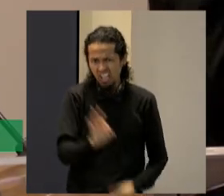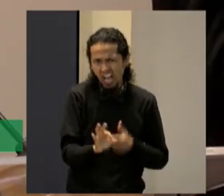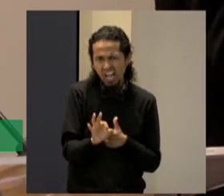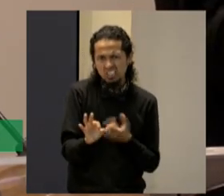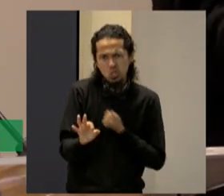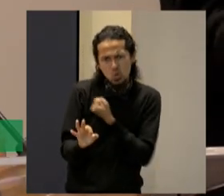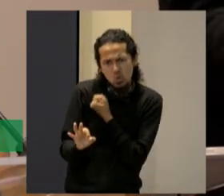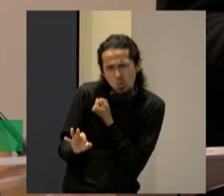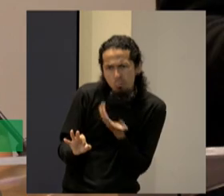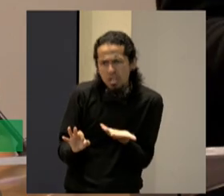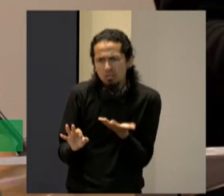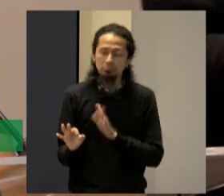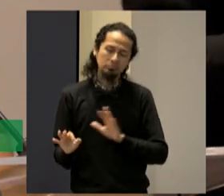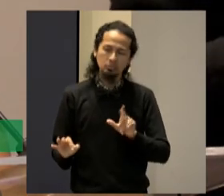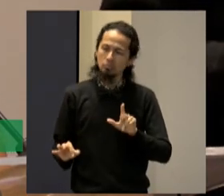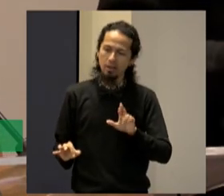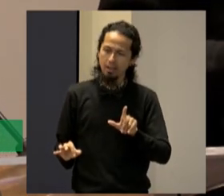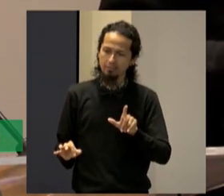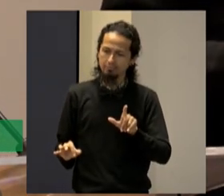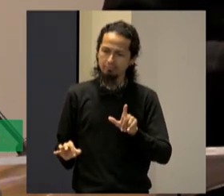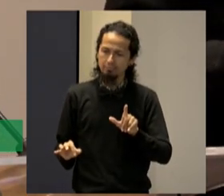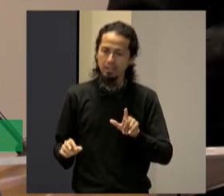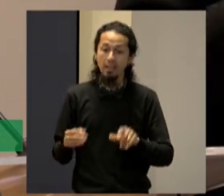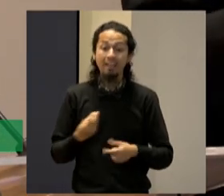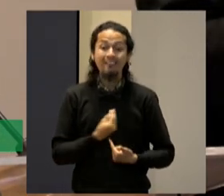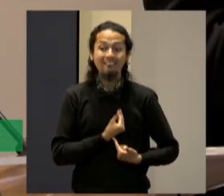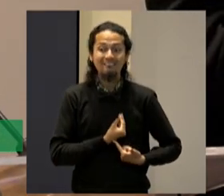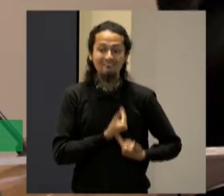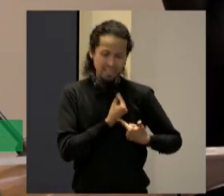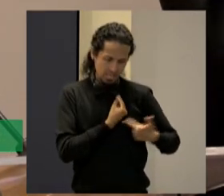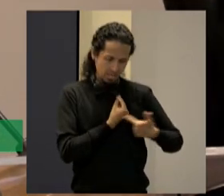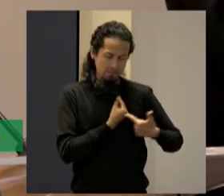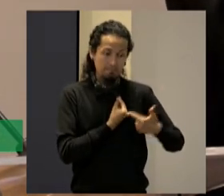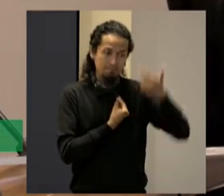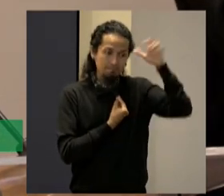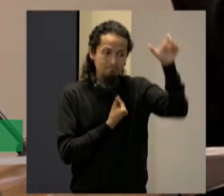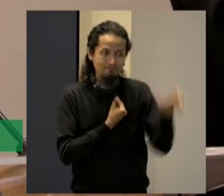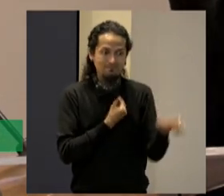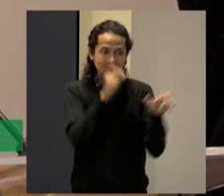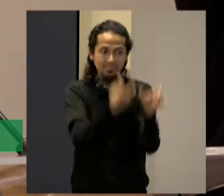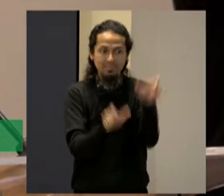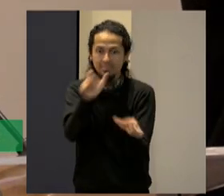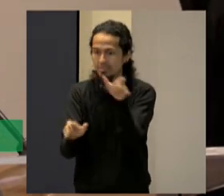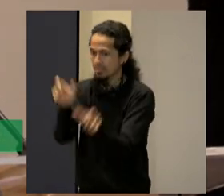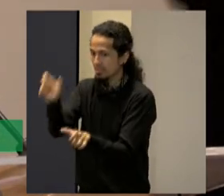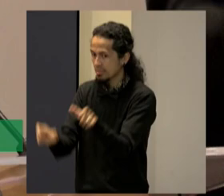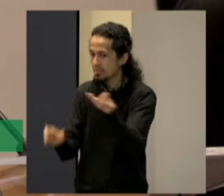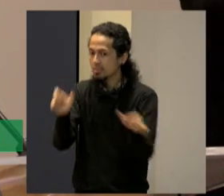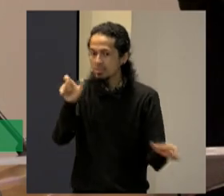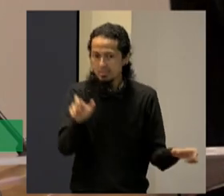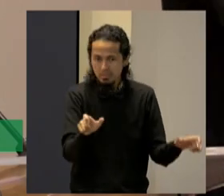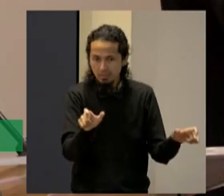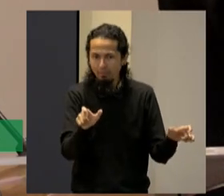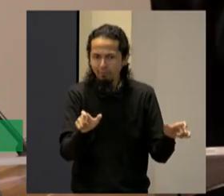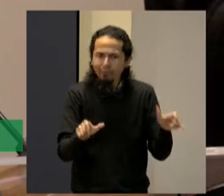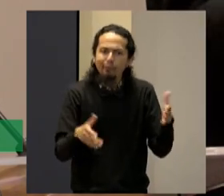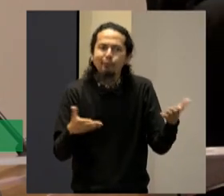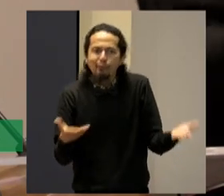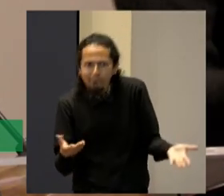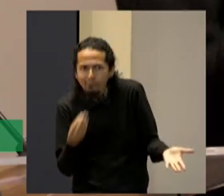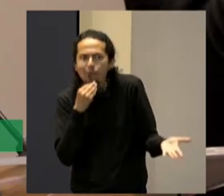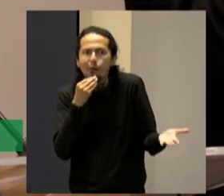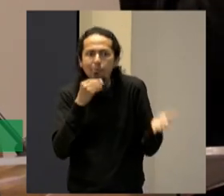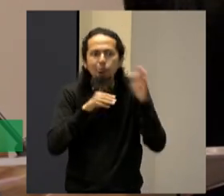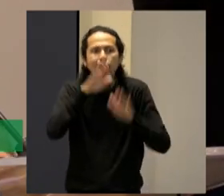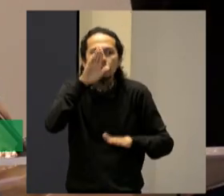são vidas que simbolizam existências plurais, embora engessadas por modelos